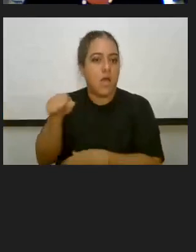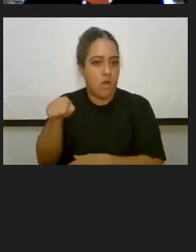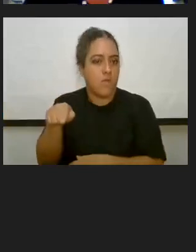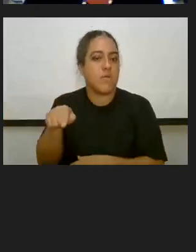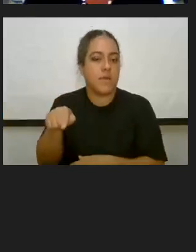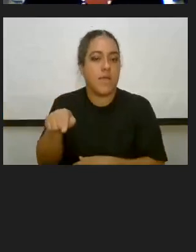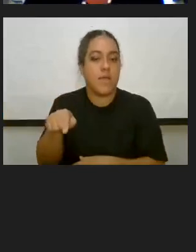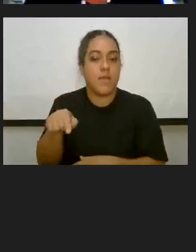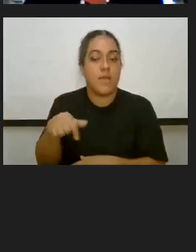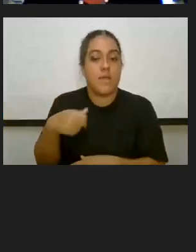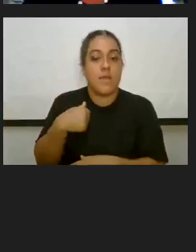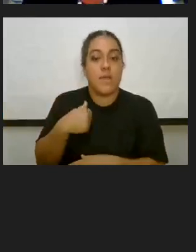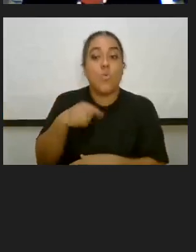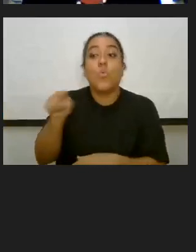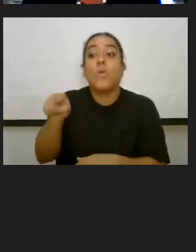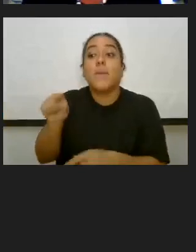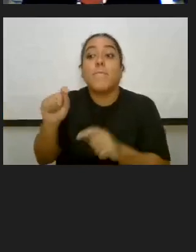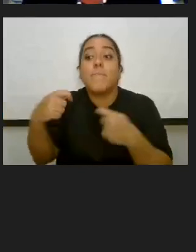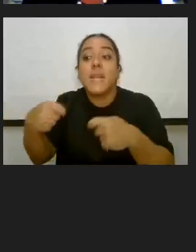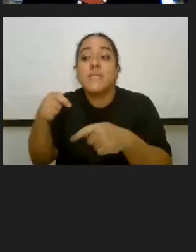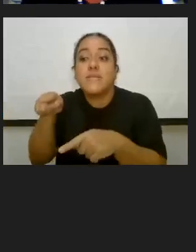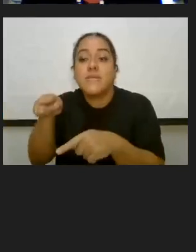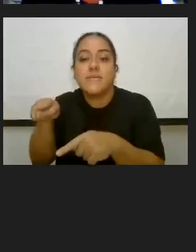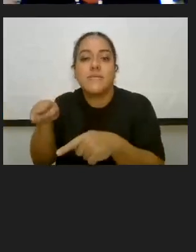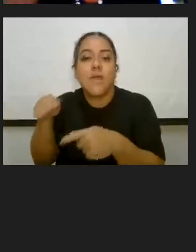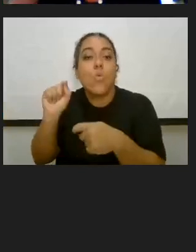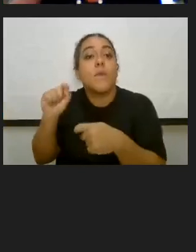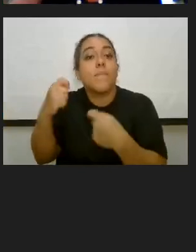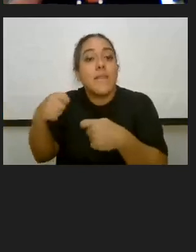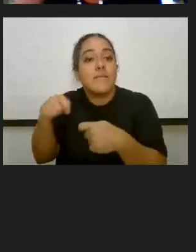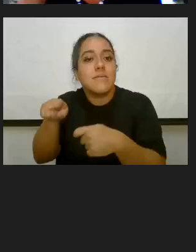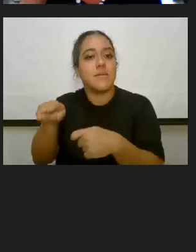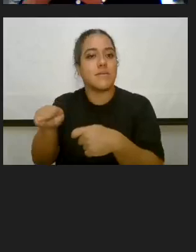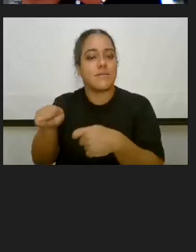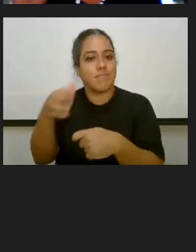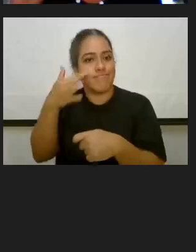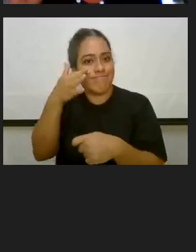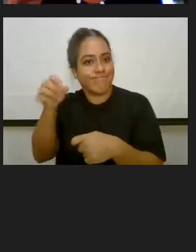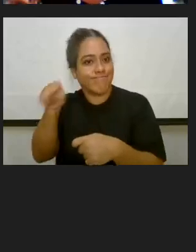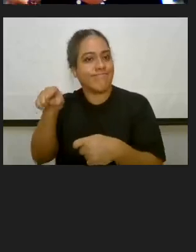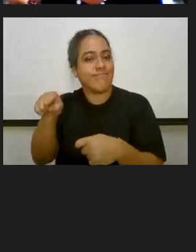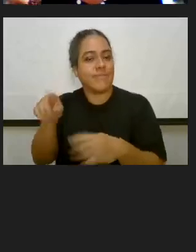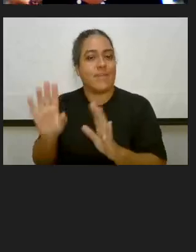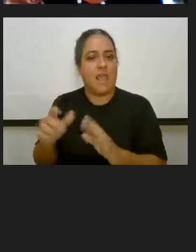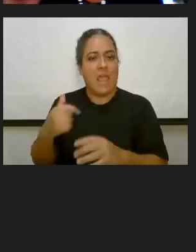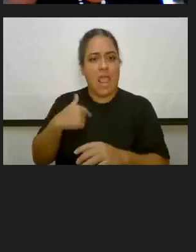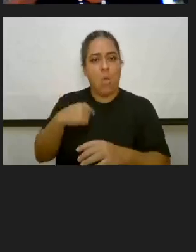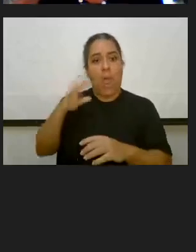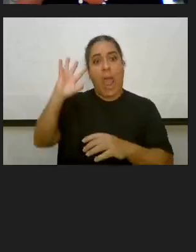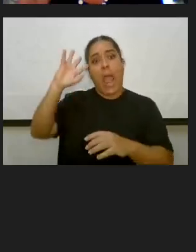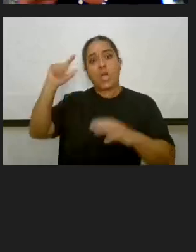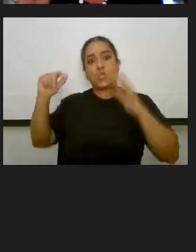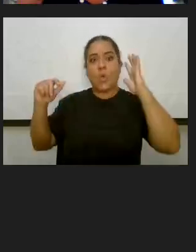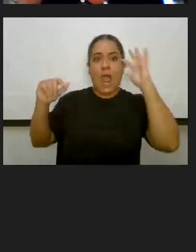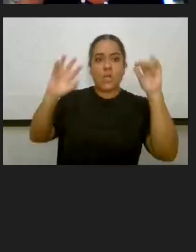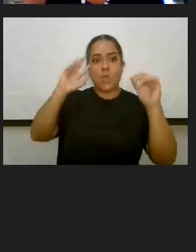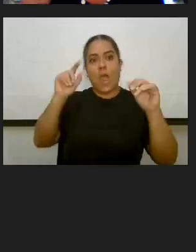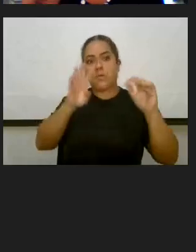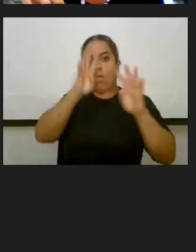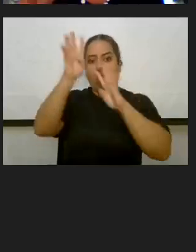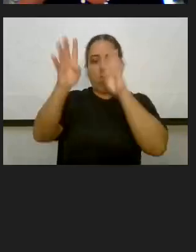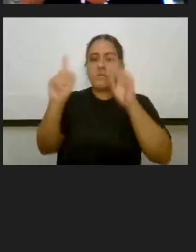você acha que a pessoa precisa. Mas sempre atento ao nível que essa